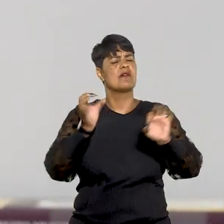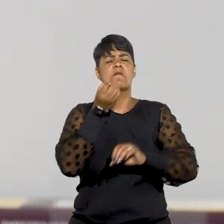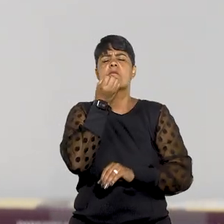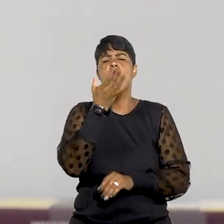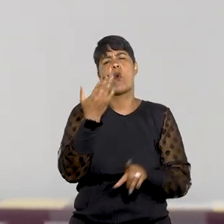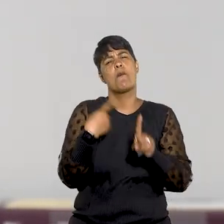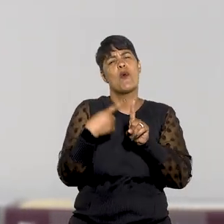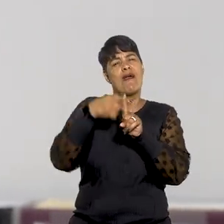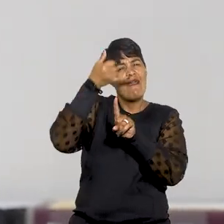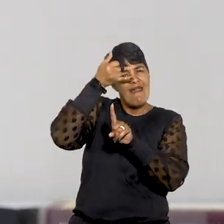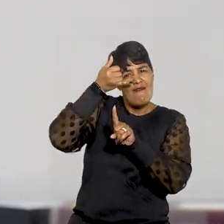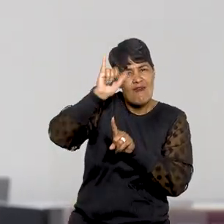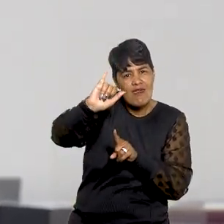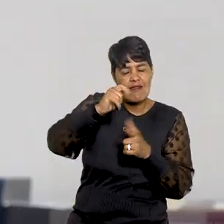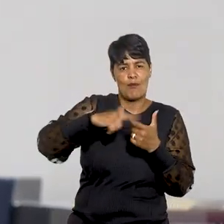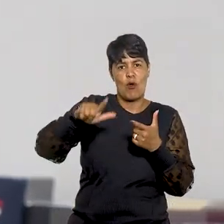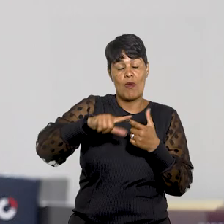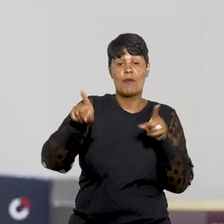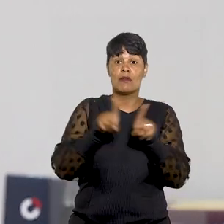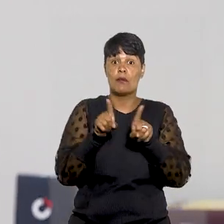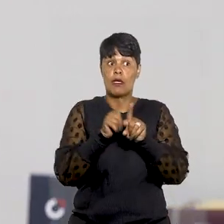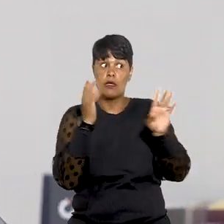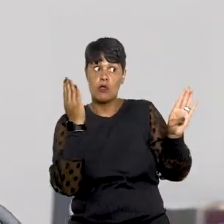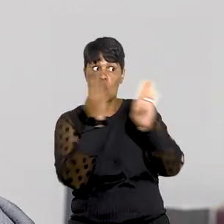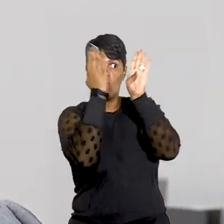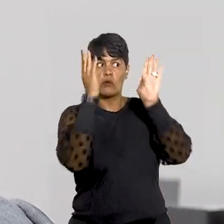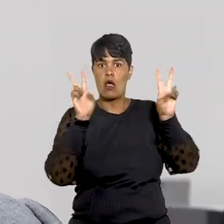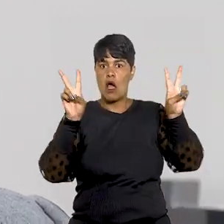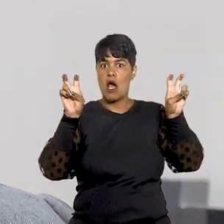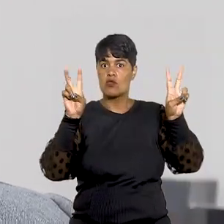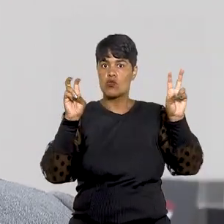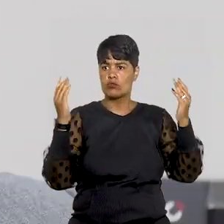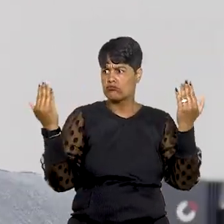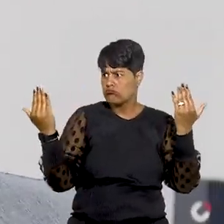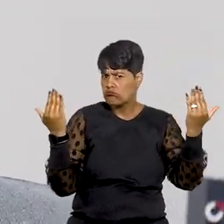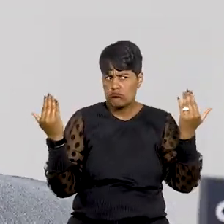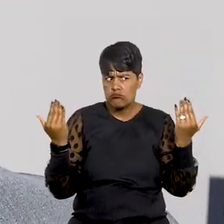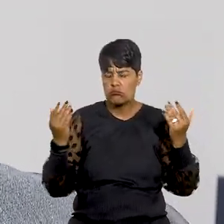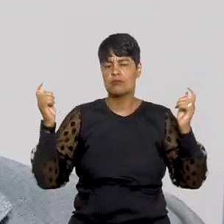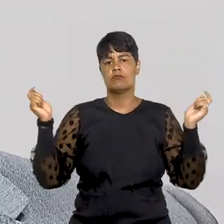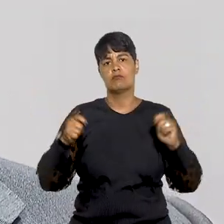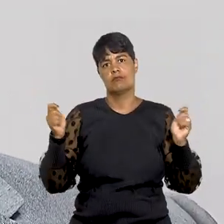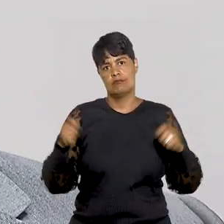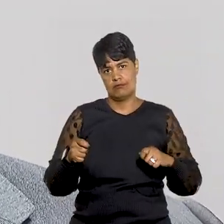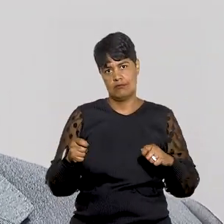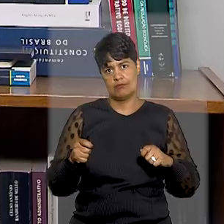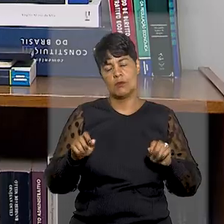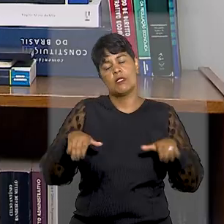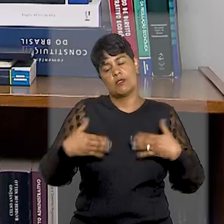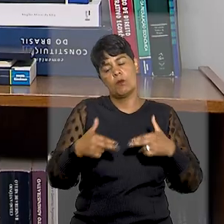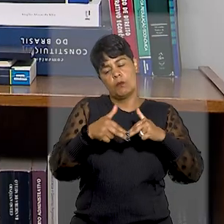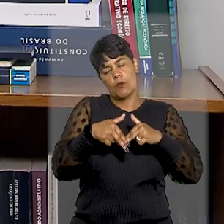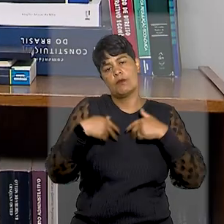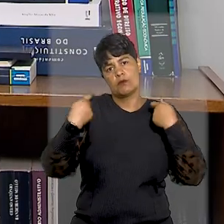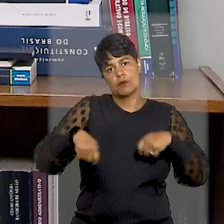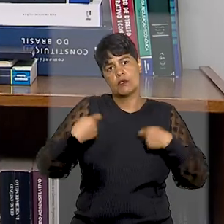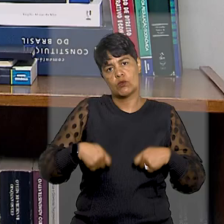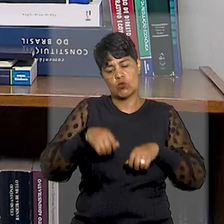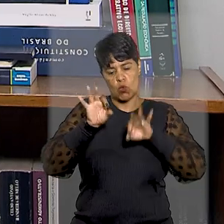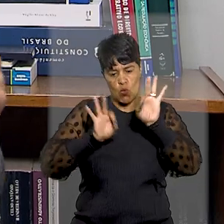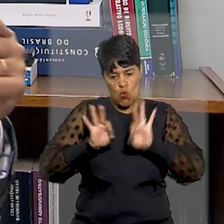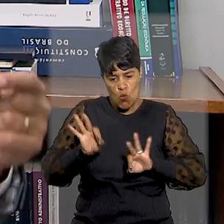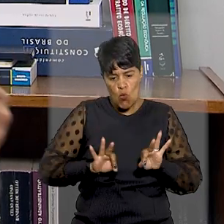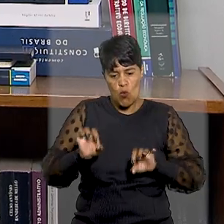atua na identificação de temas que podem vir a ser afetados para isso houve inclusive uma estruturação